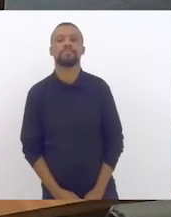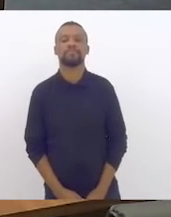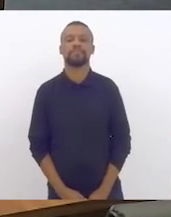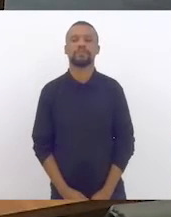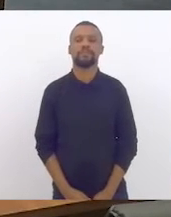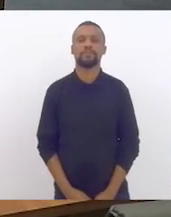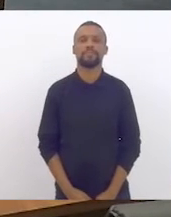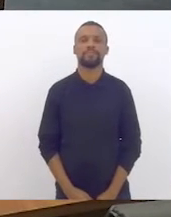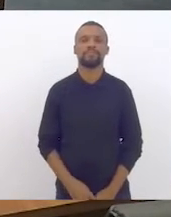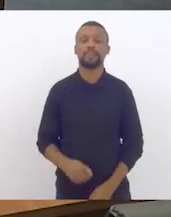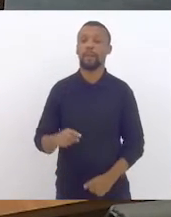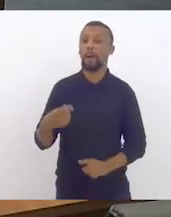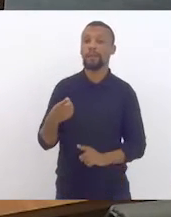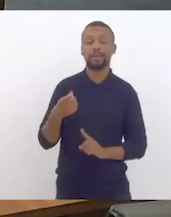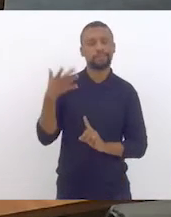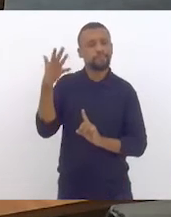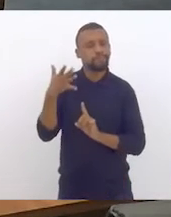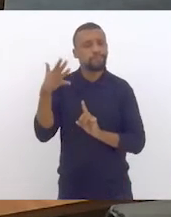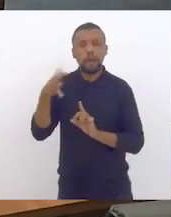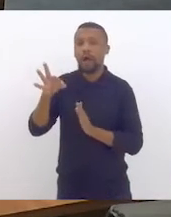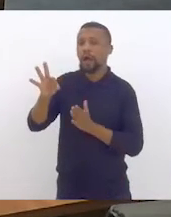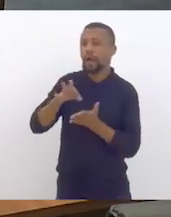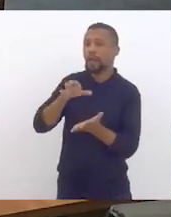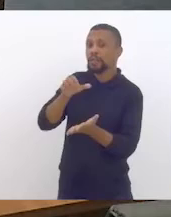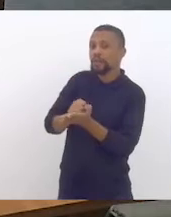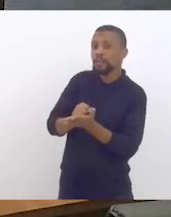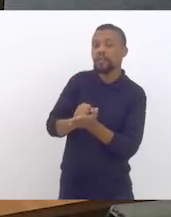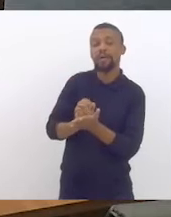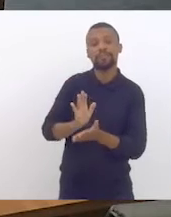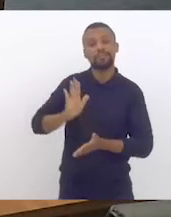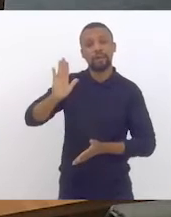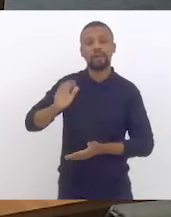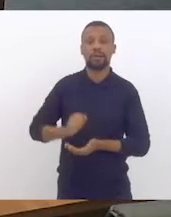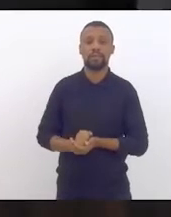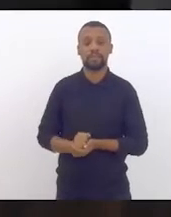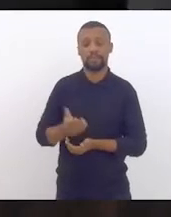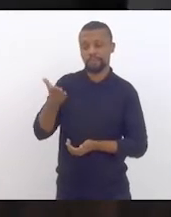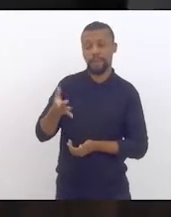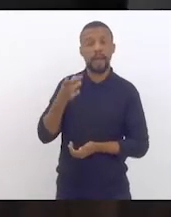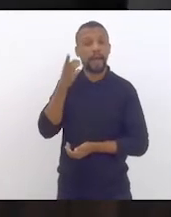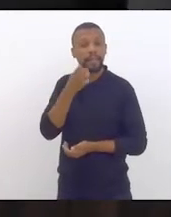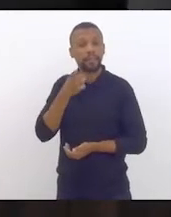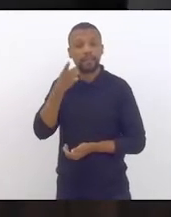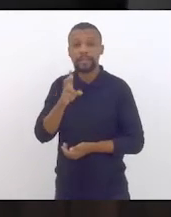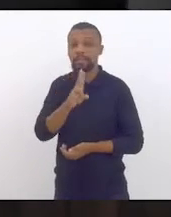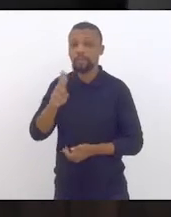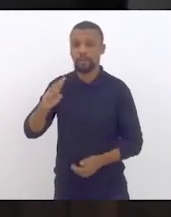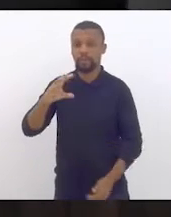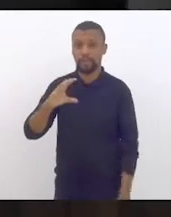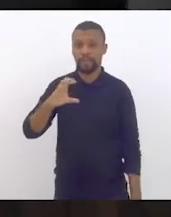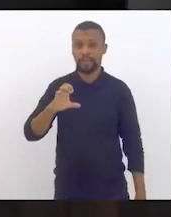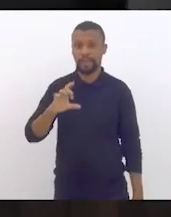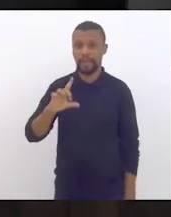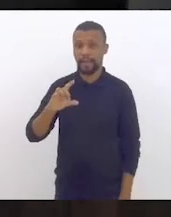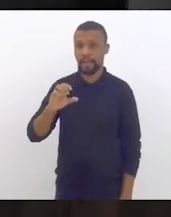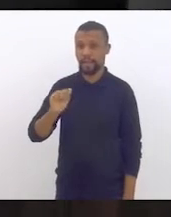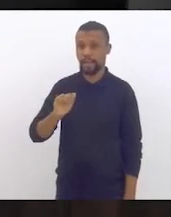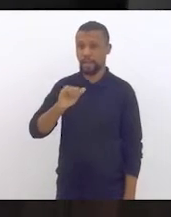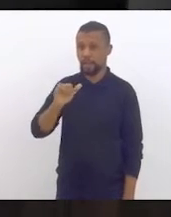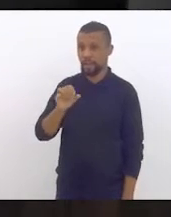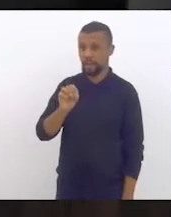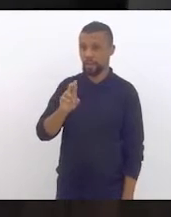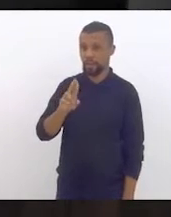e a próxima orador escrita é o nome da deputada Célia Jordão vai ser